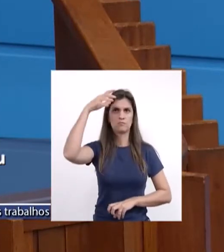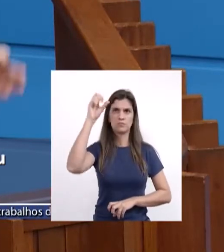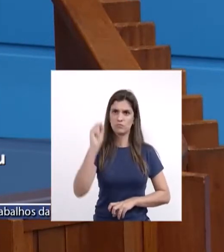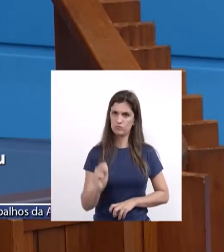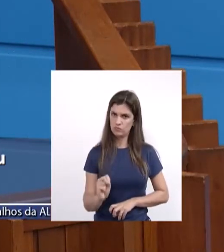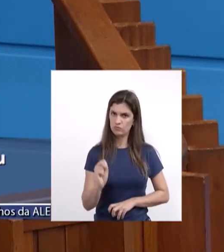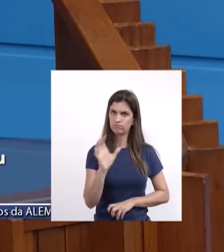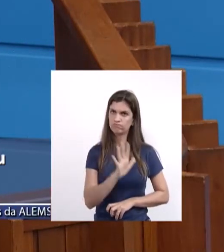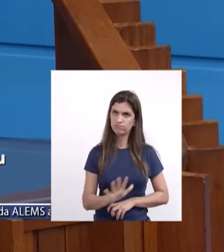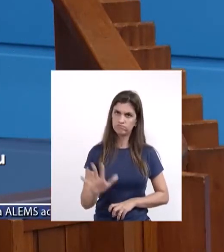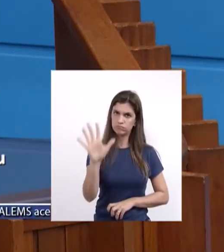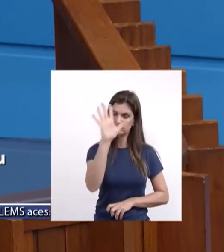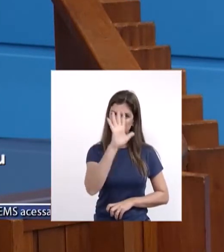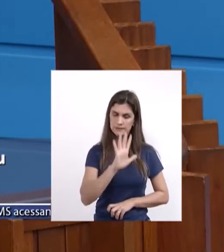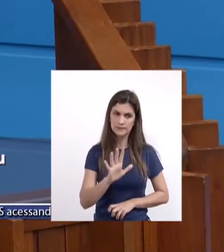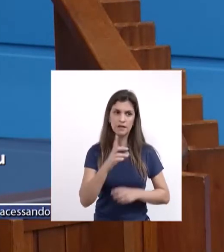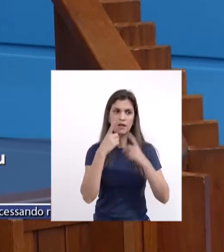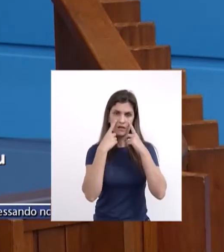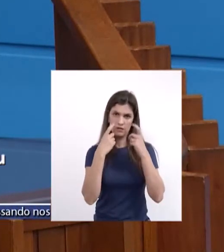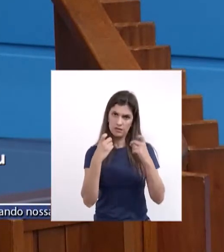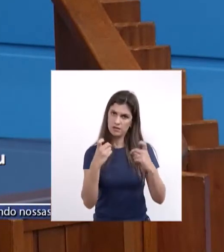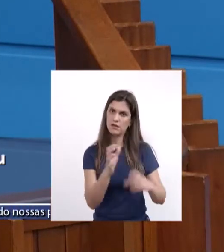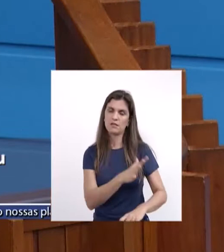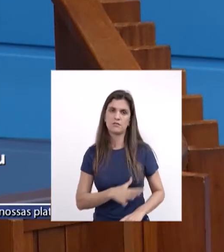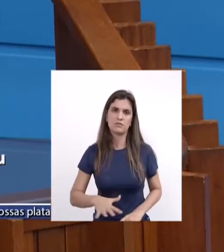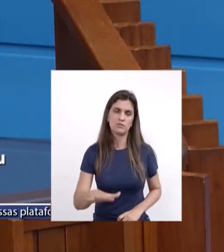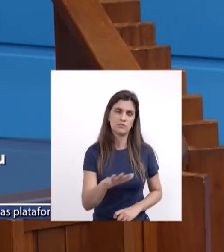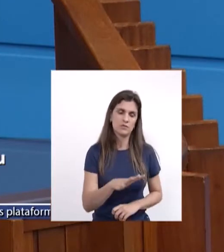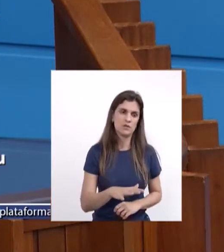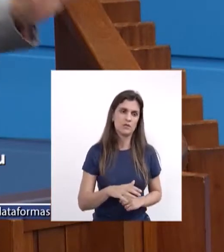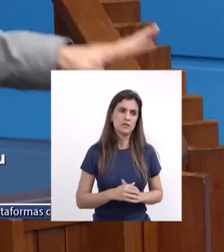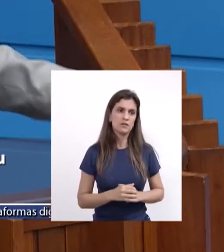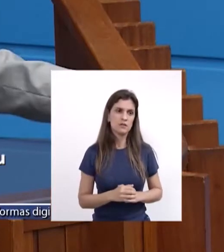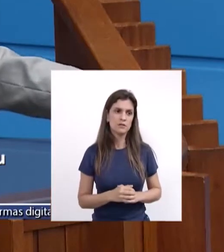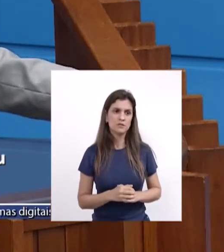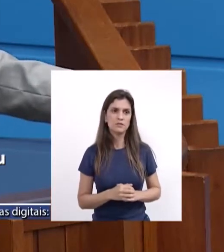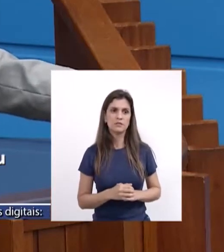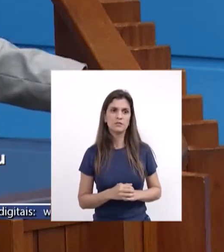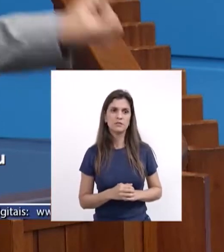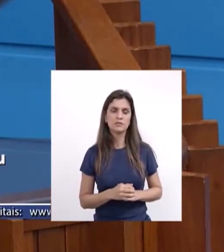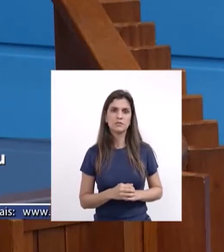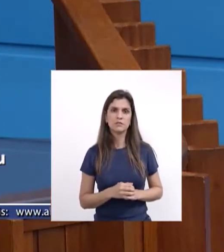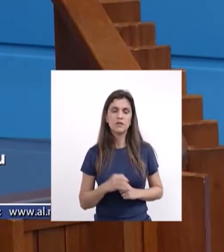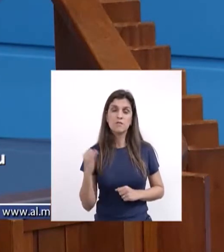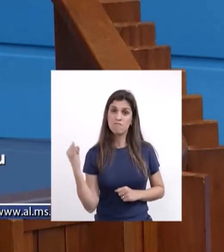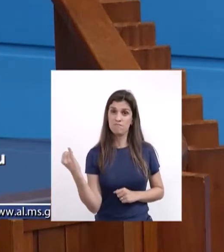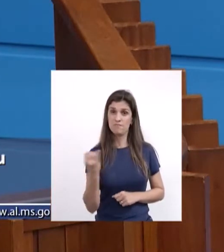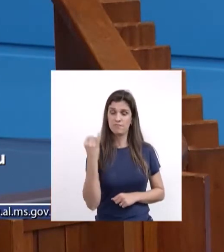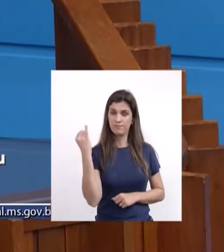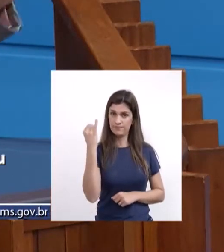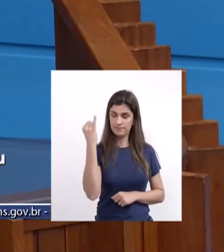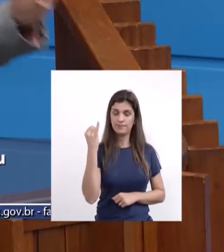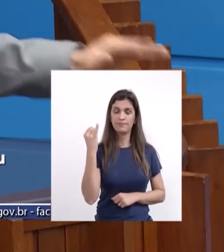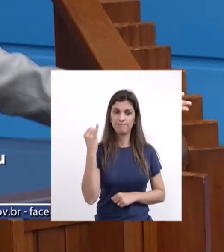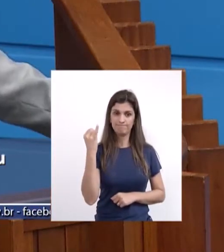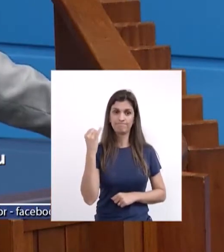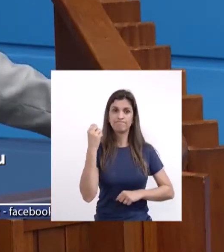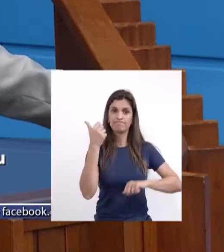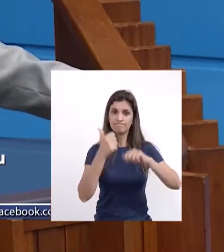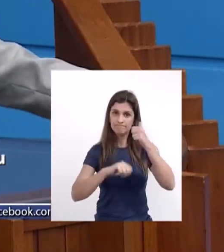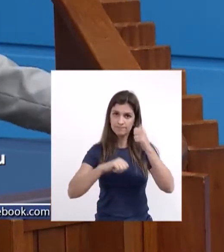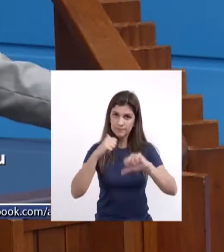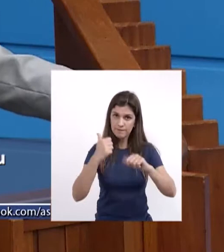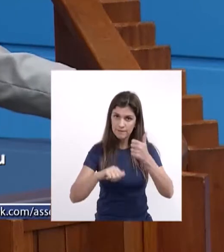Sul. Esse é um assunto que interessa a sociedade do nosso estado. E seria muito interessante que esta casa avaliasse